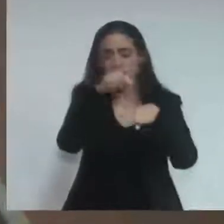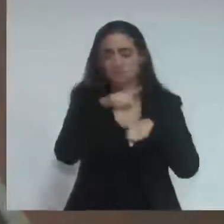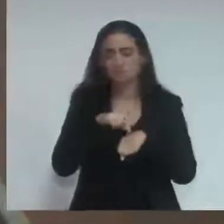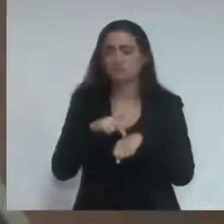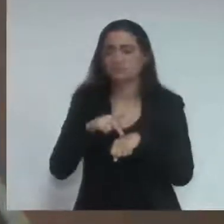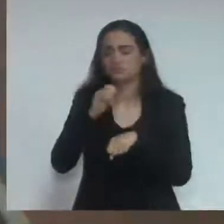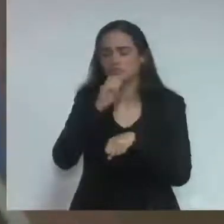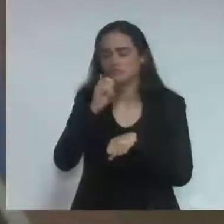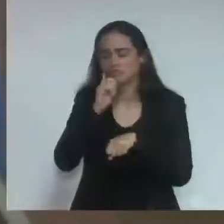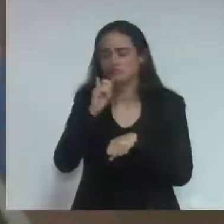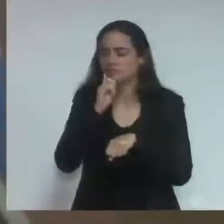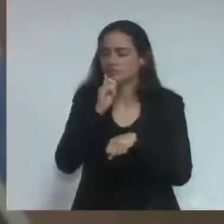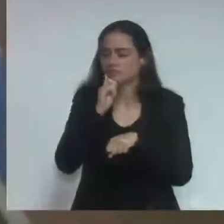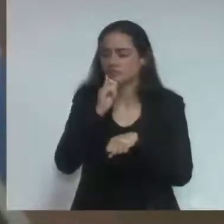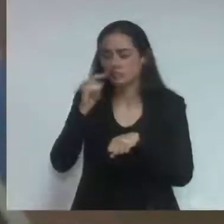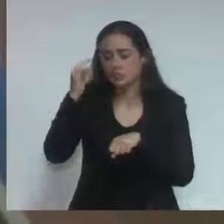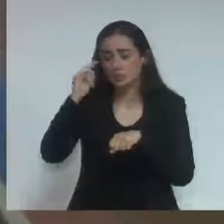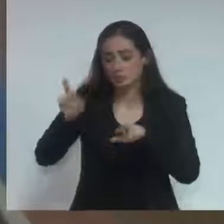Digam-me um.